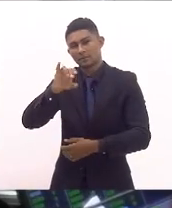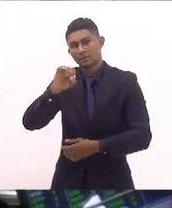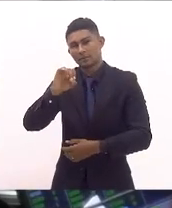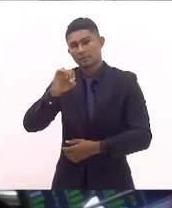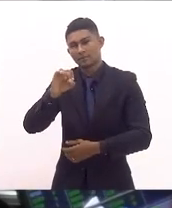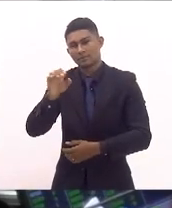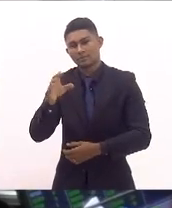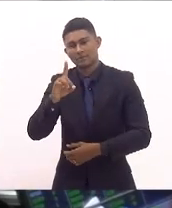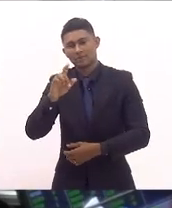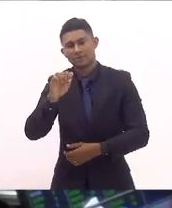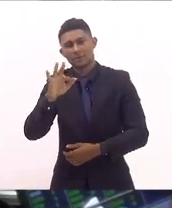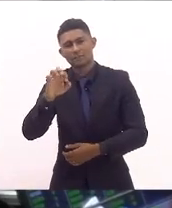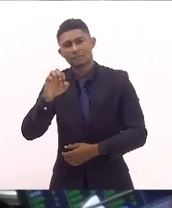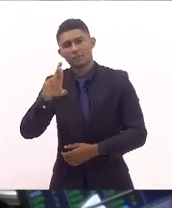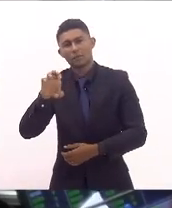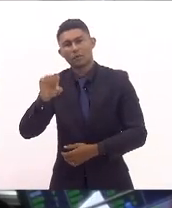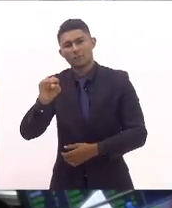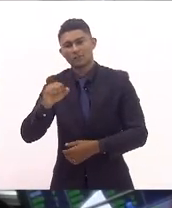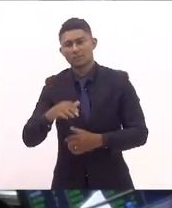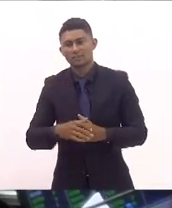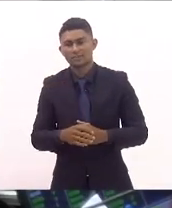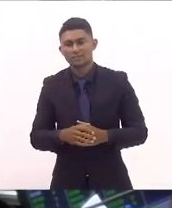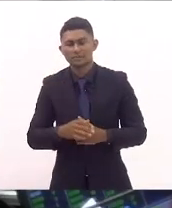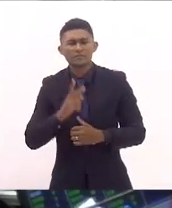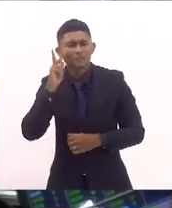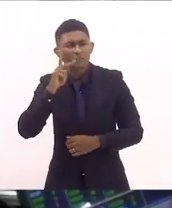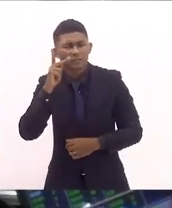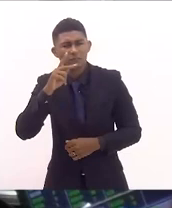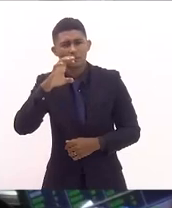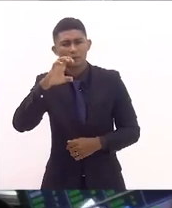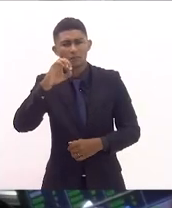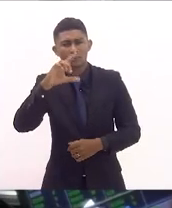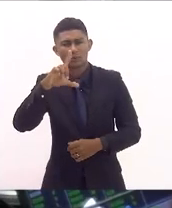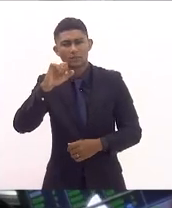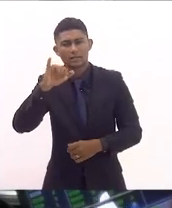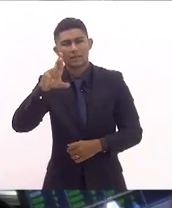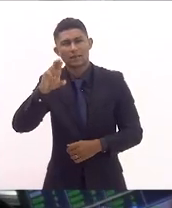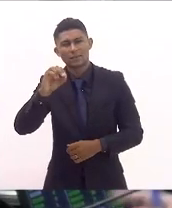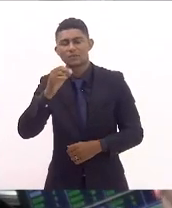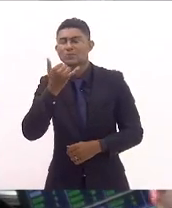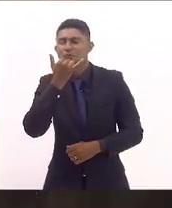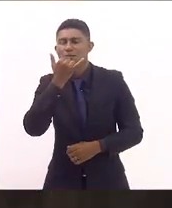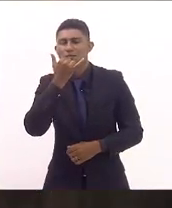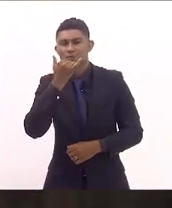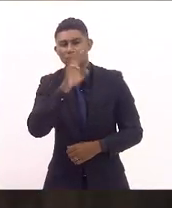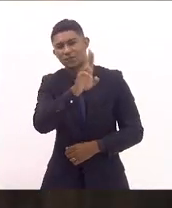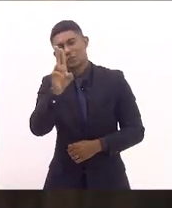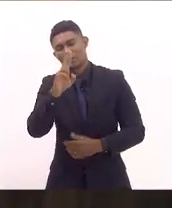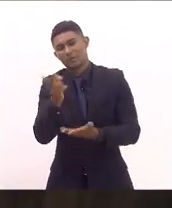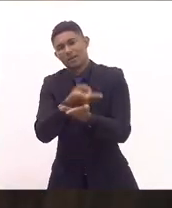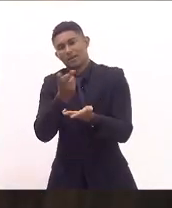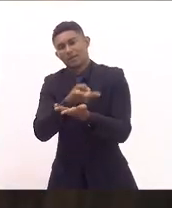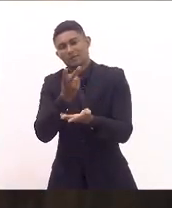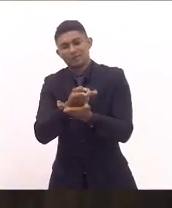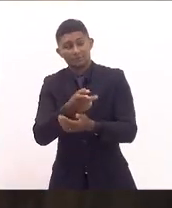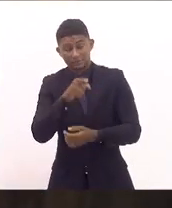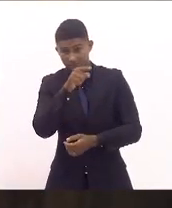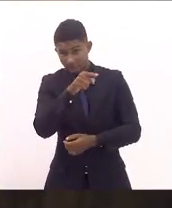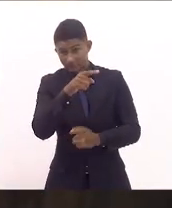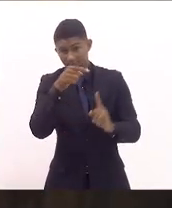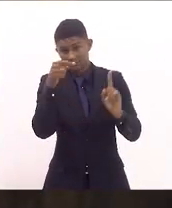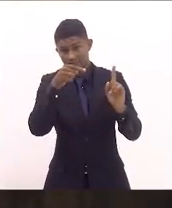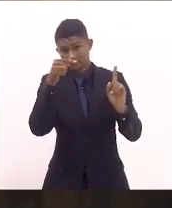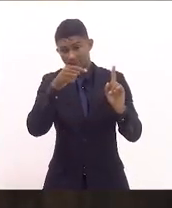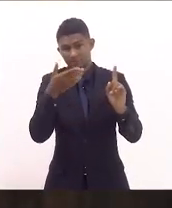goleiro é isso Vereador coleiro Desculpa eu não sei errado Vereador coleiro de Rio das